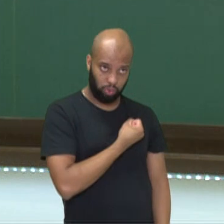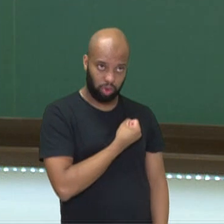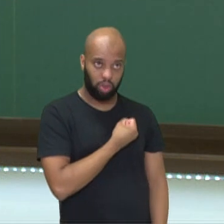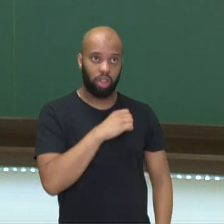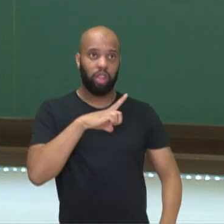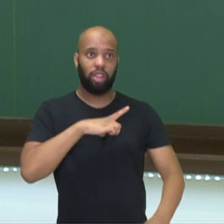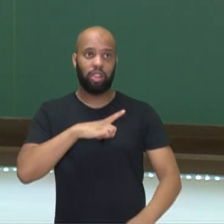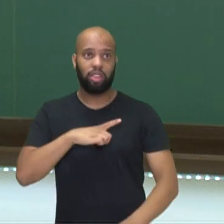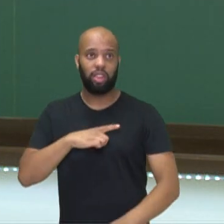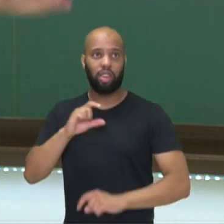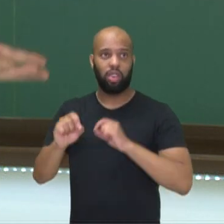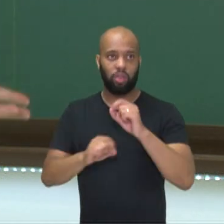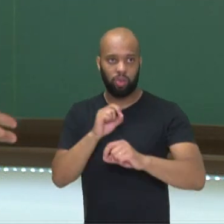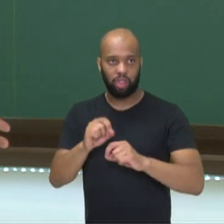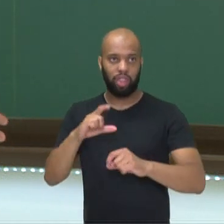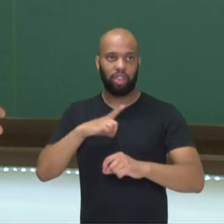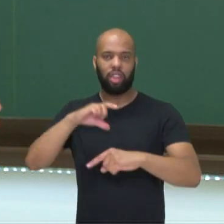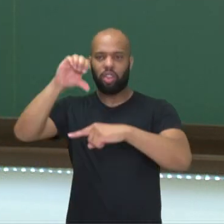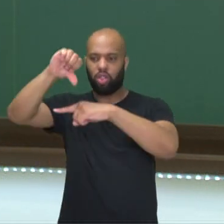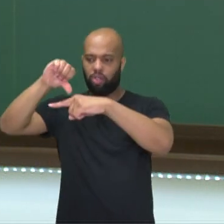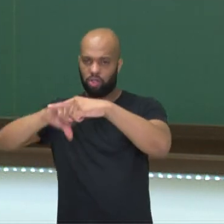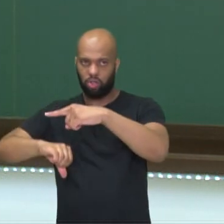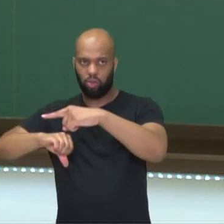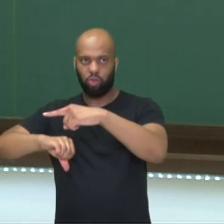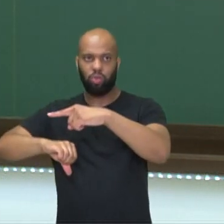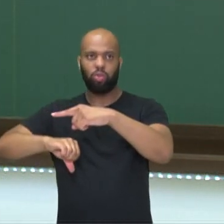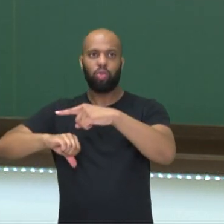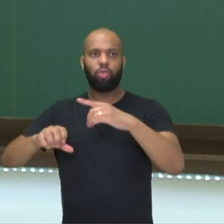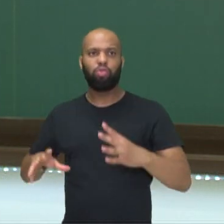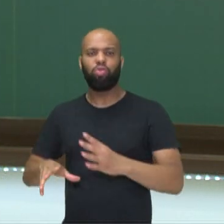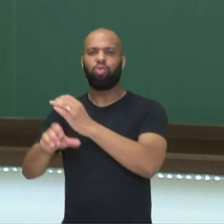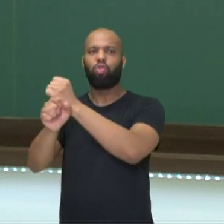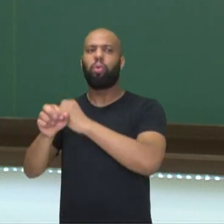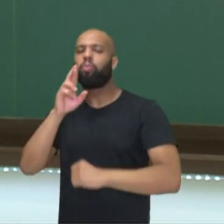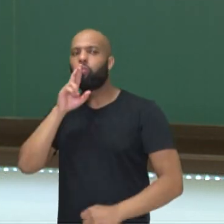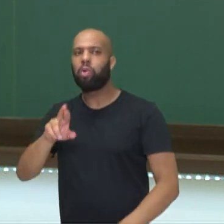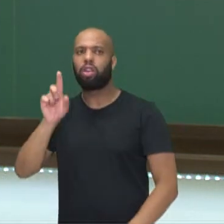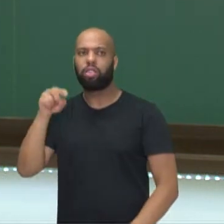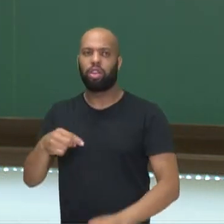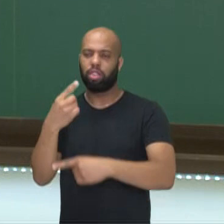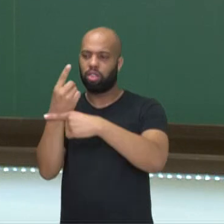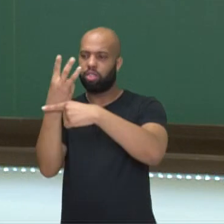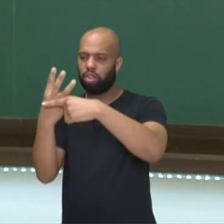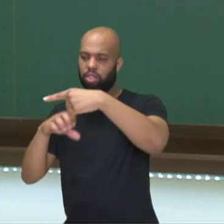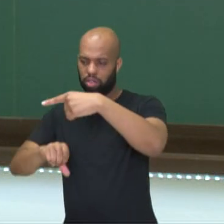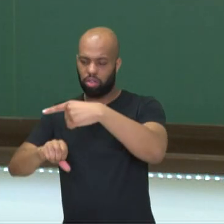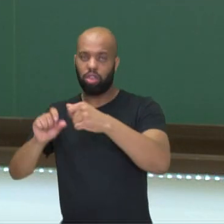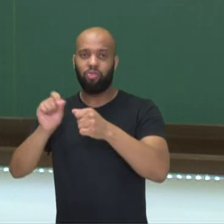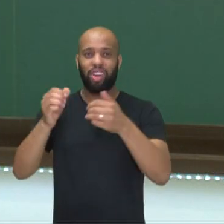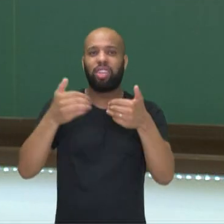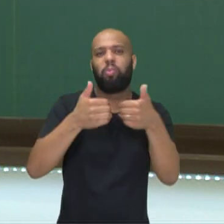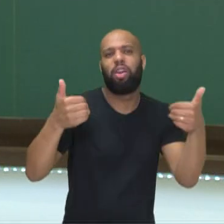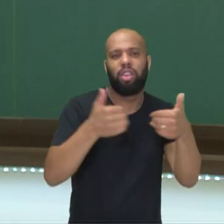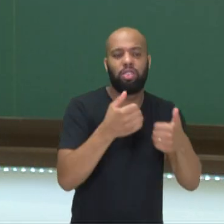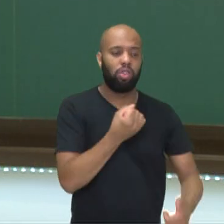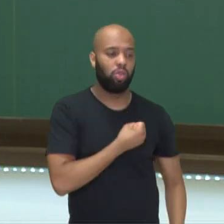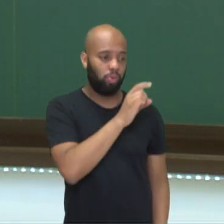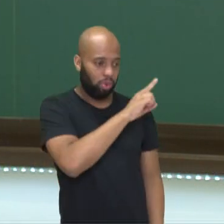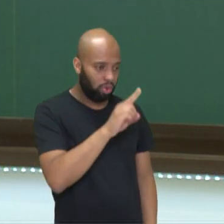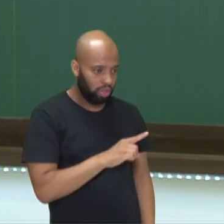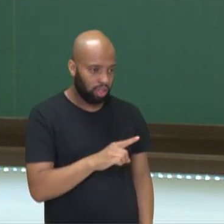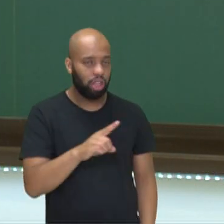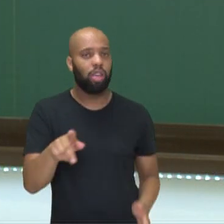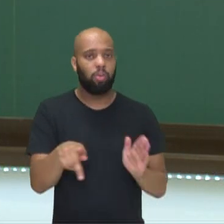9 nonos mais 4 nonos é 13 nonos. Então é só você fazer essa separação da parte inteira com a dízima periódica.